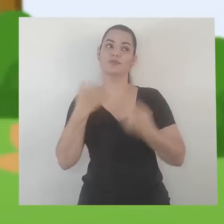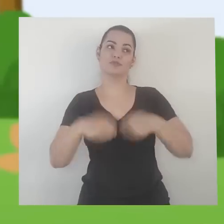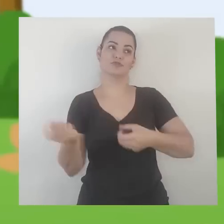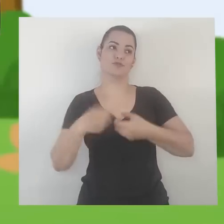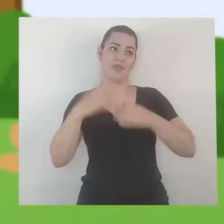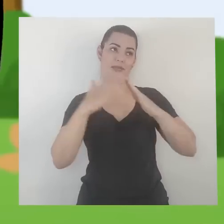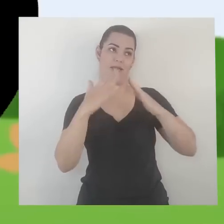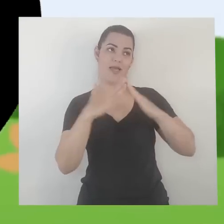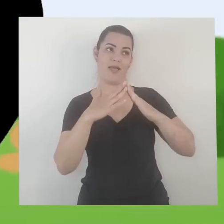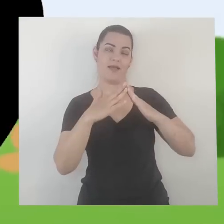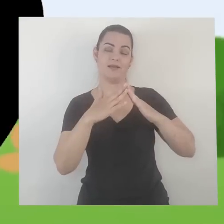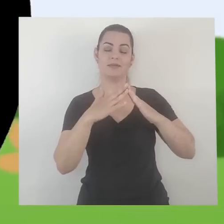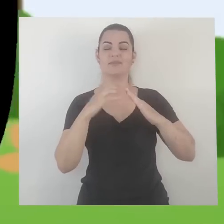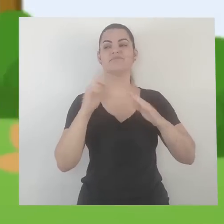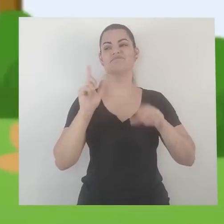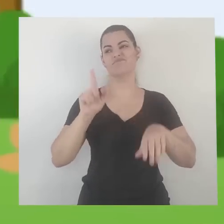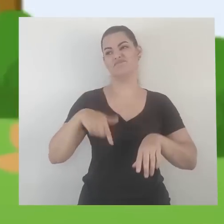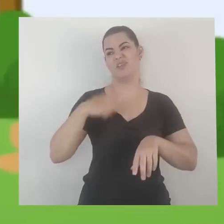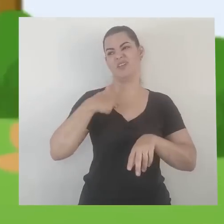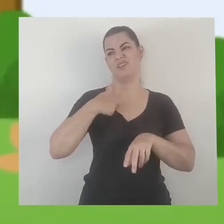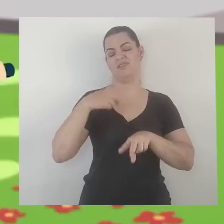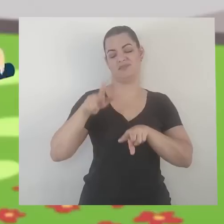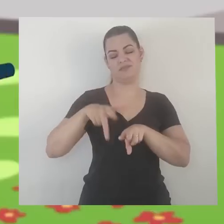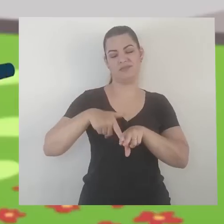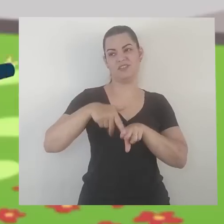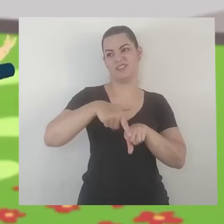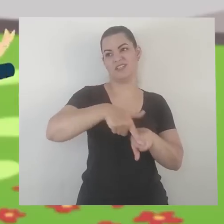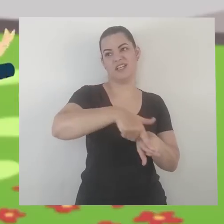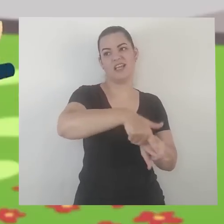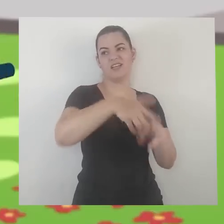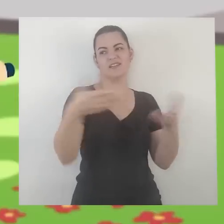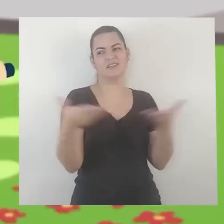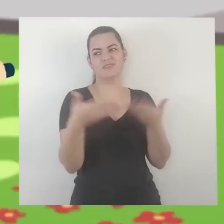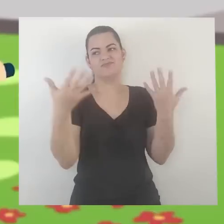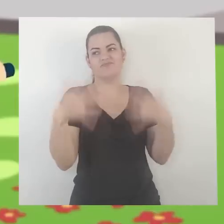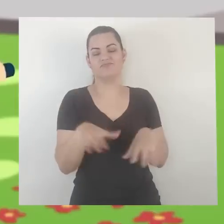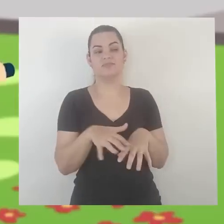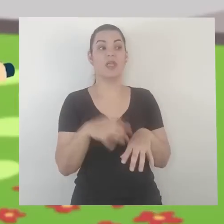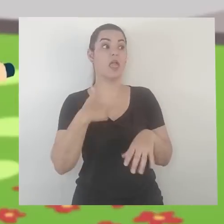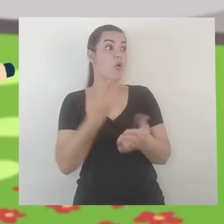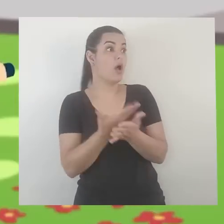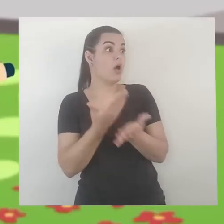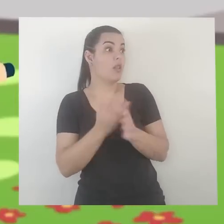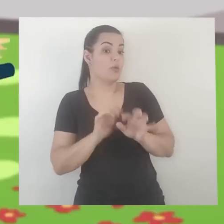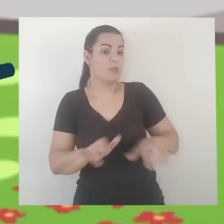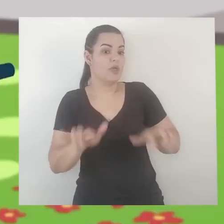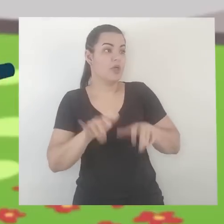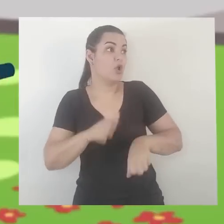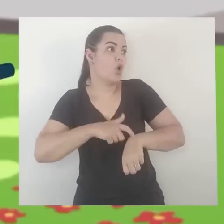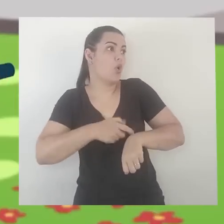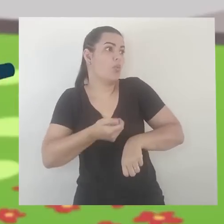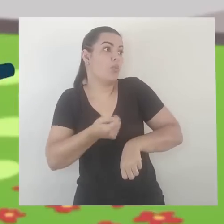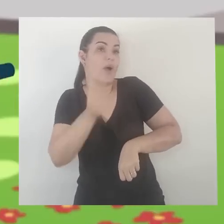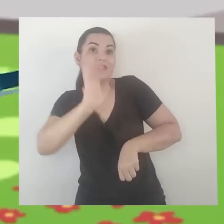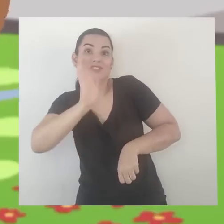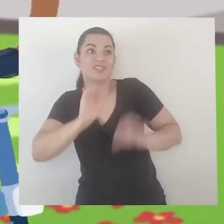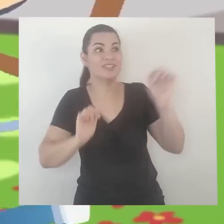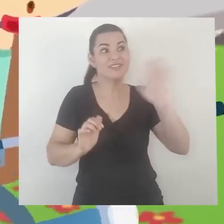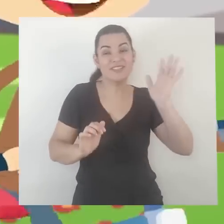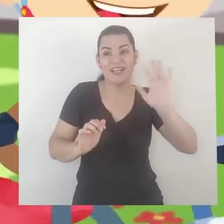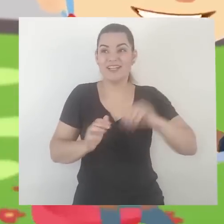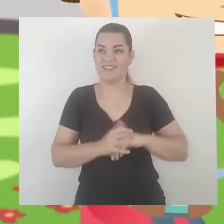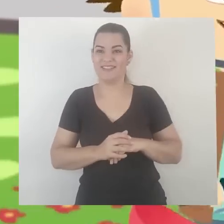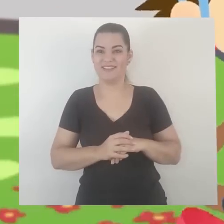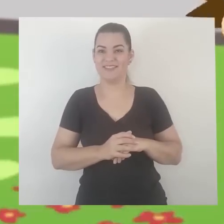eu não tô com vontade de andar de skate agora. E eu tenho aula de piano. Tá quase na hora. Tchau, Luna.